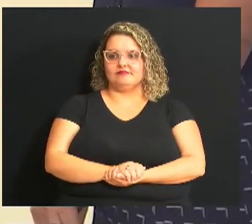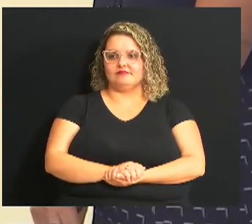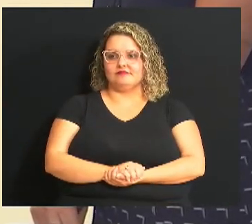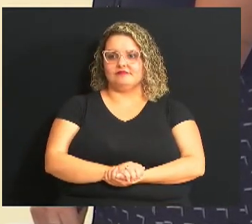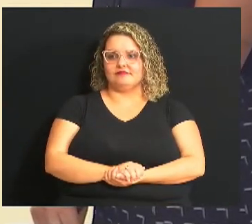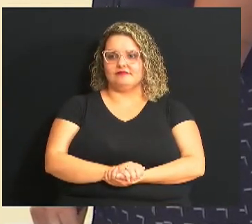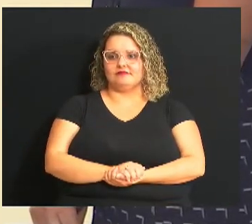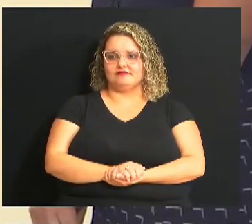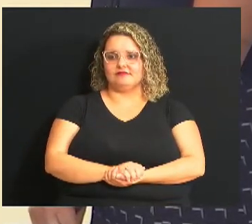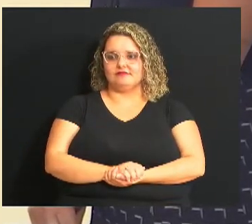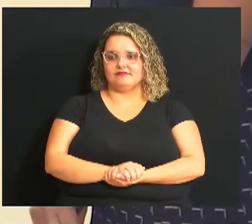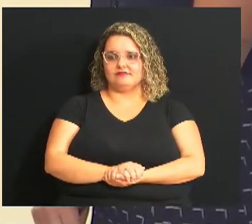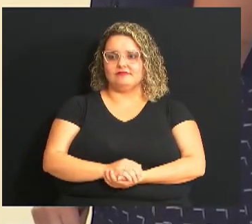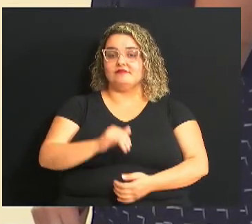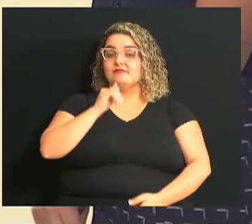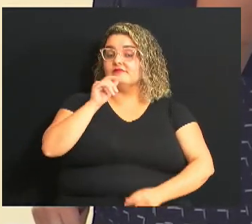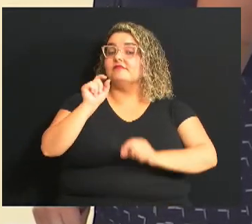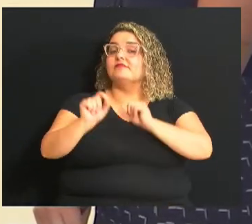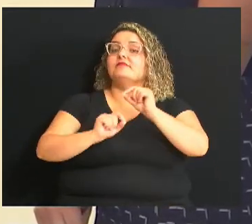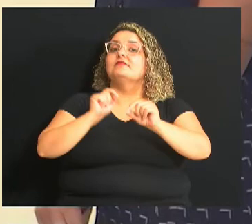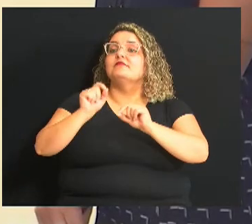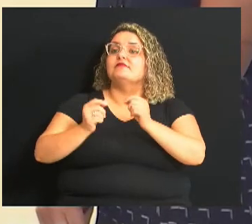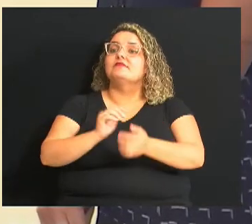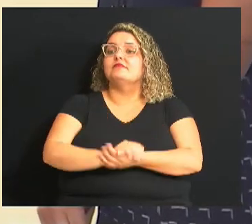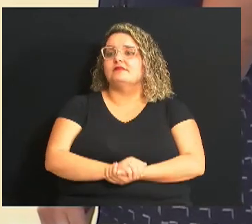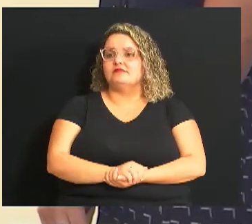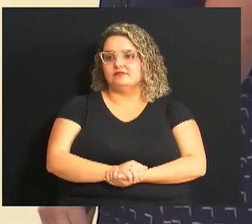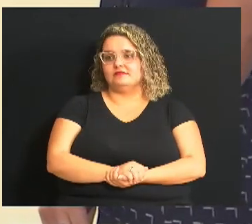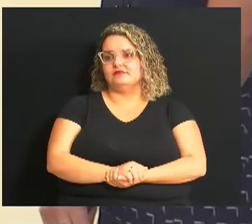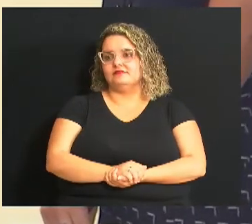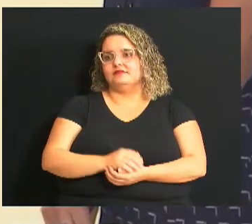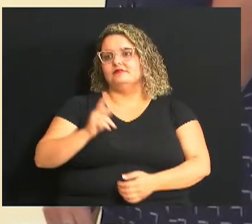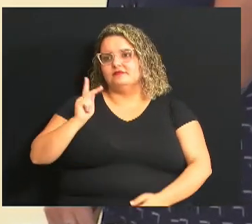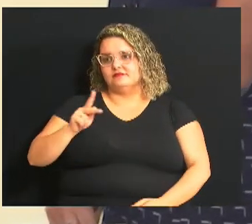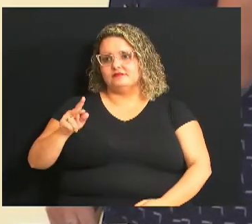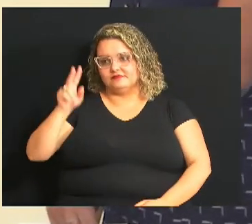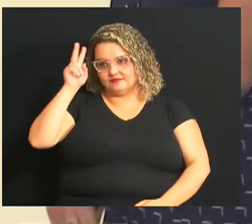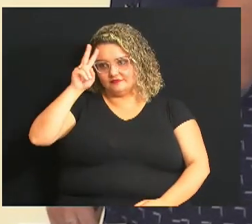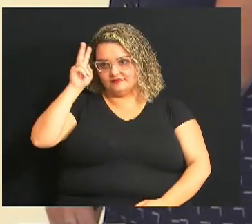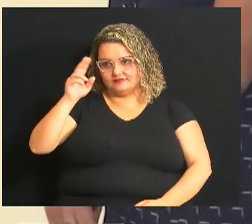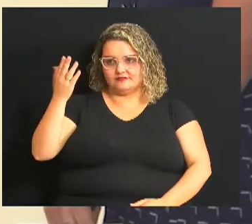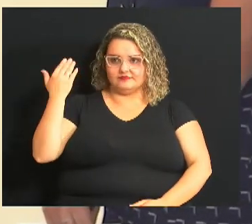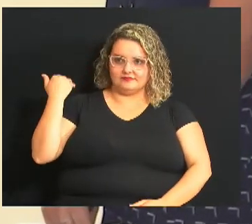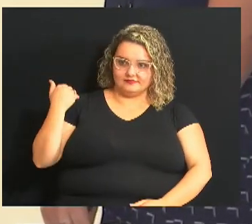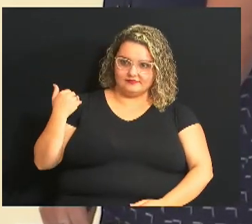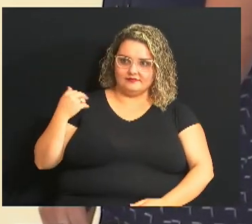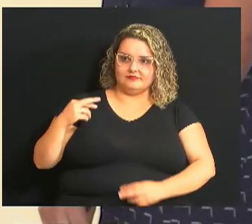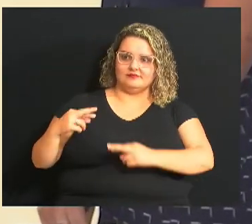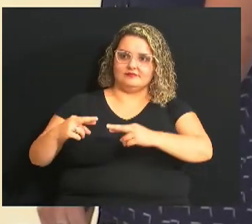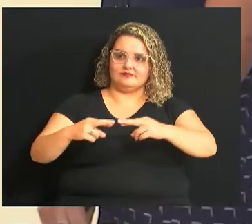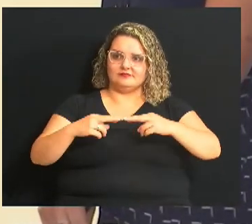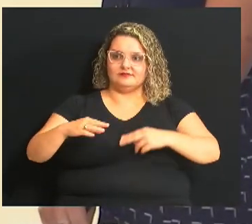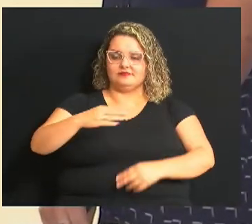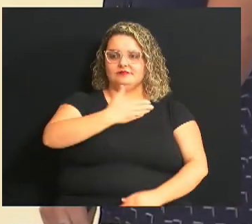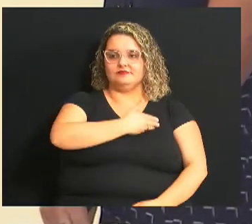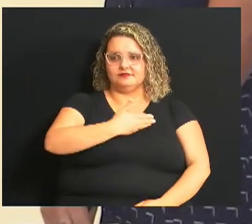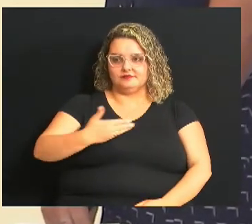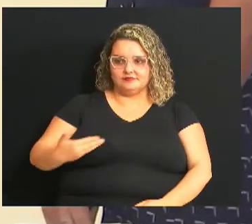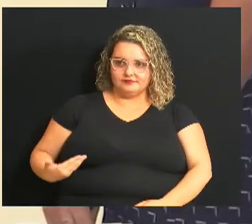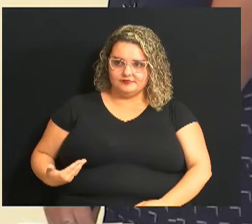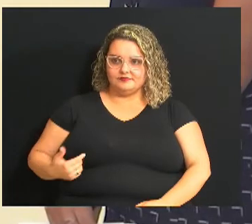e dizer o seguinte, né? Eu sou professor de História, fui professor na rede pública por 15